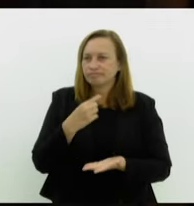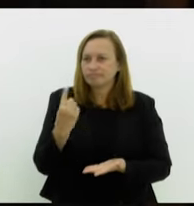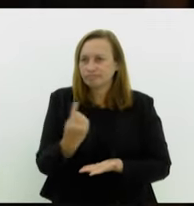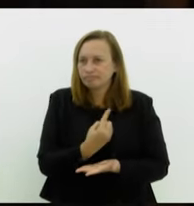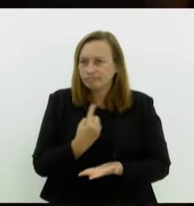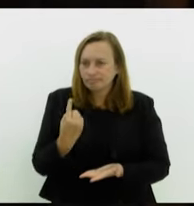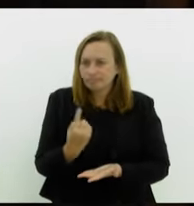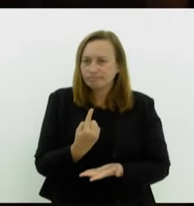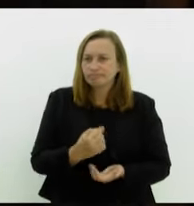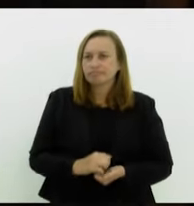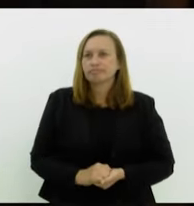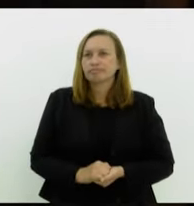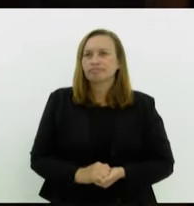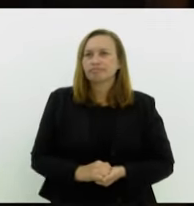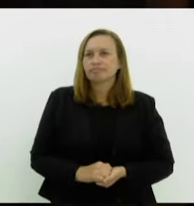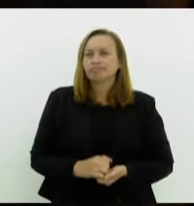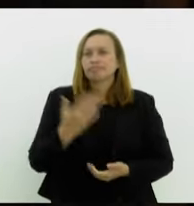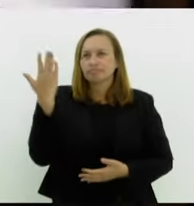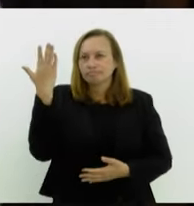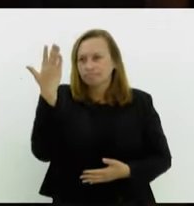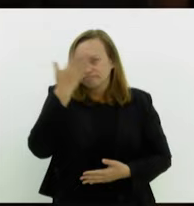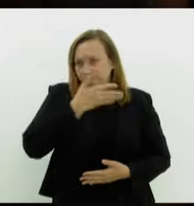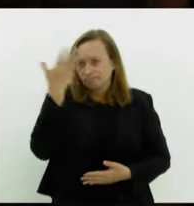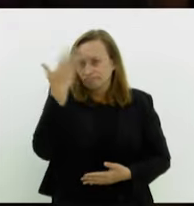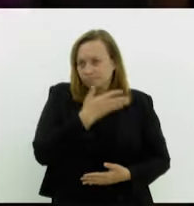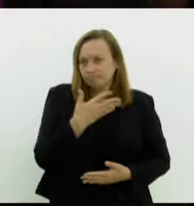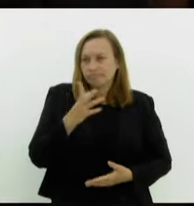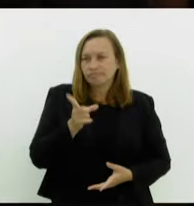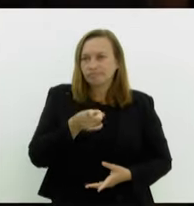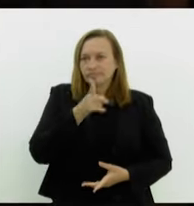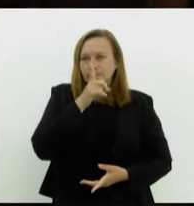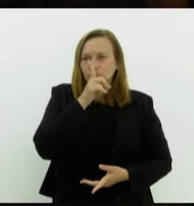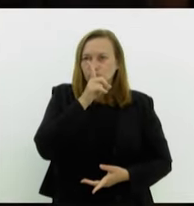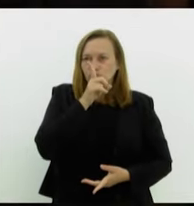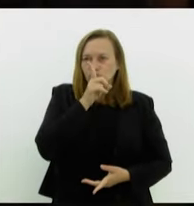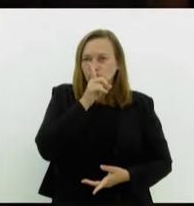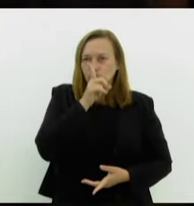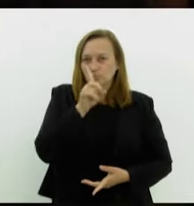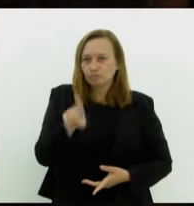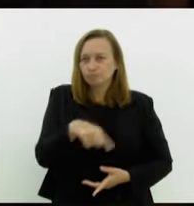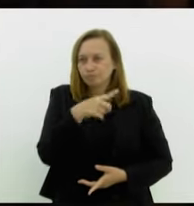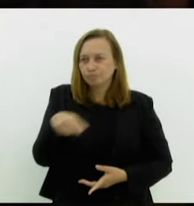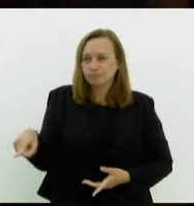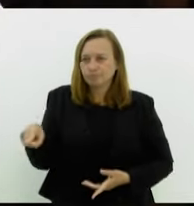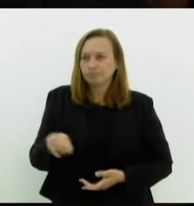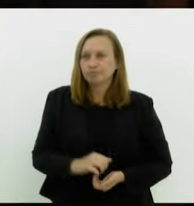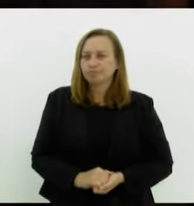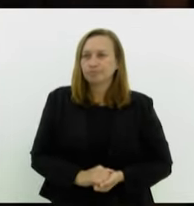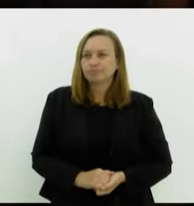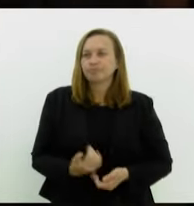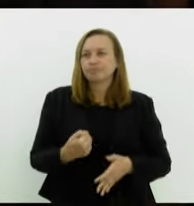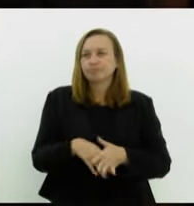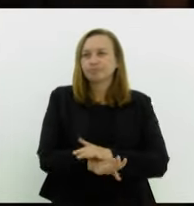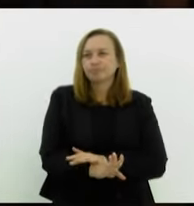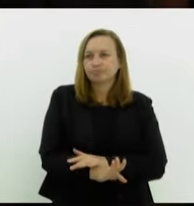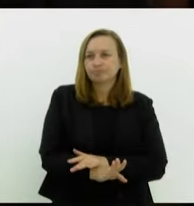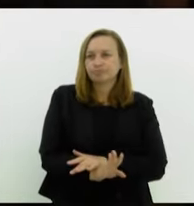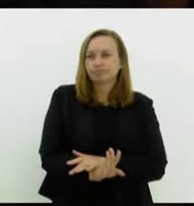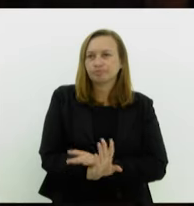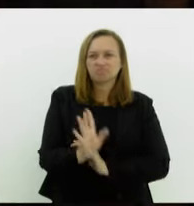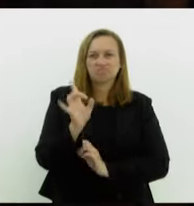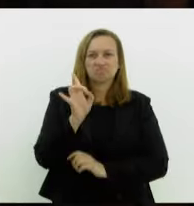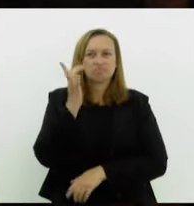de invisibilidade de silenciamento de exclusão a gente se acostumou a isso a gente não